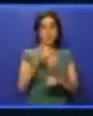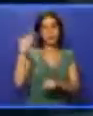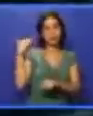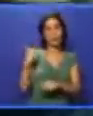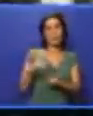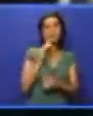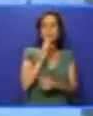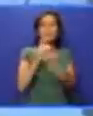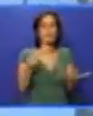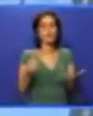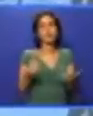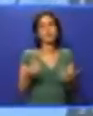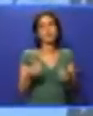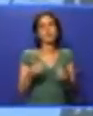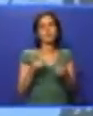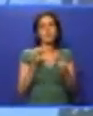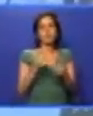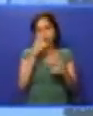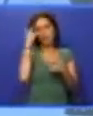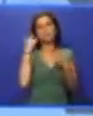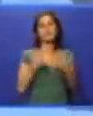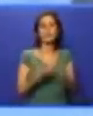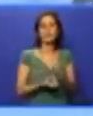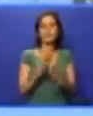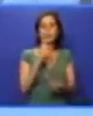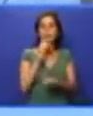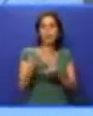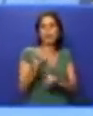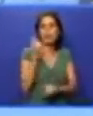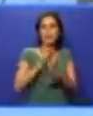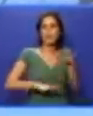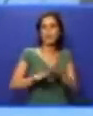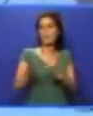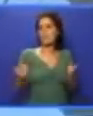Até pode ser, chega a ser surpreendente o que se consegue fazer.